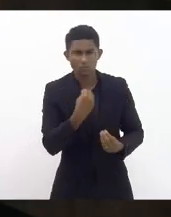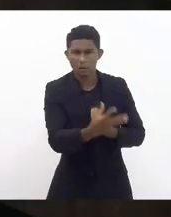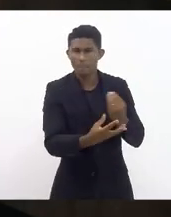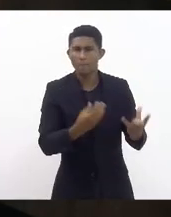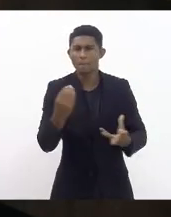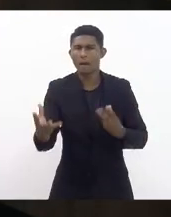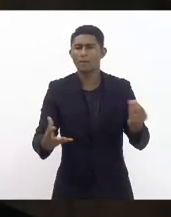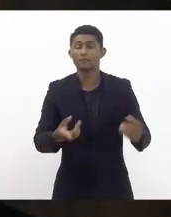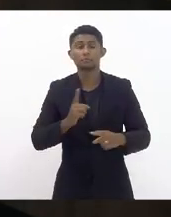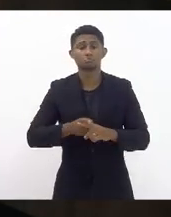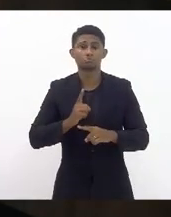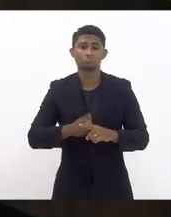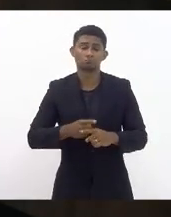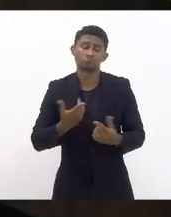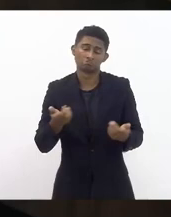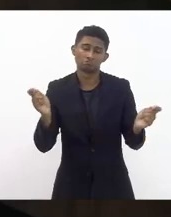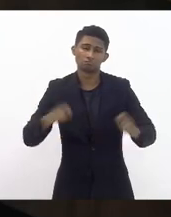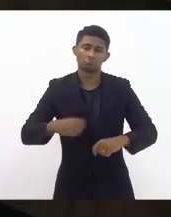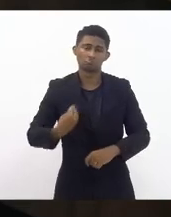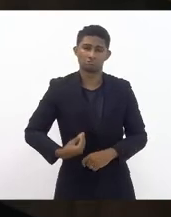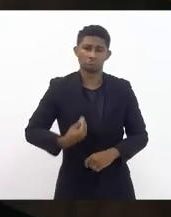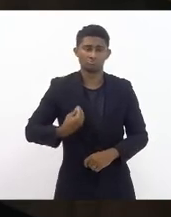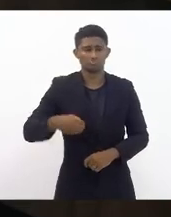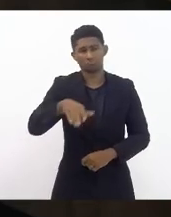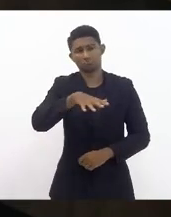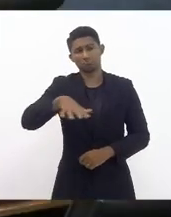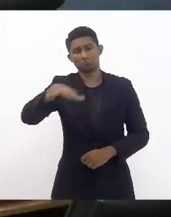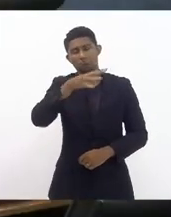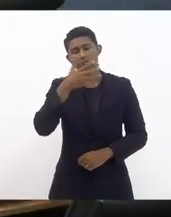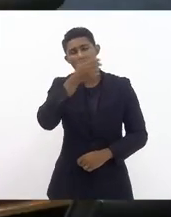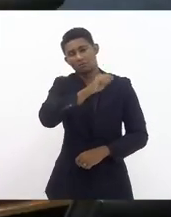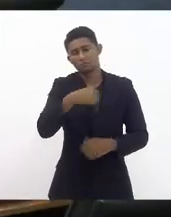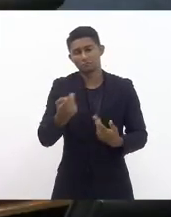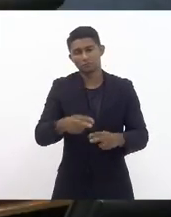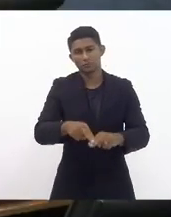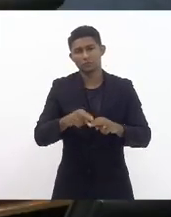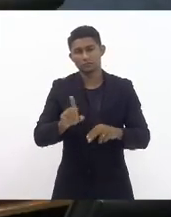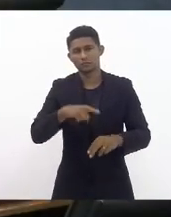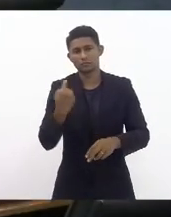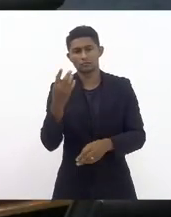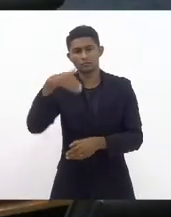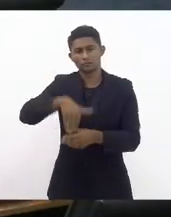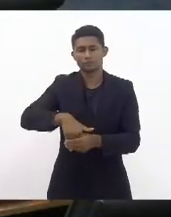vidas. Por isso, estamos votando sim.